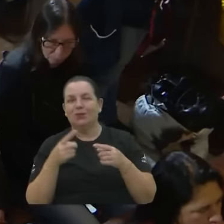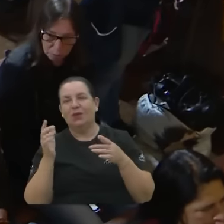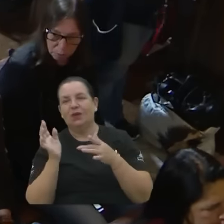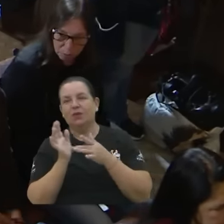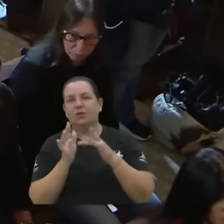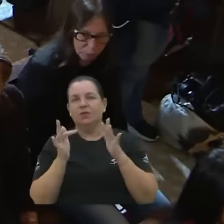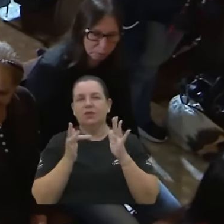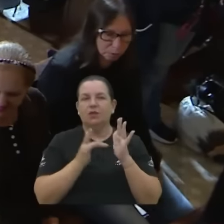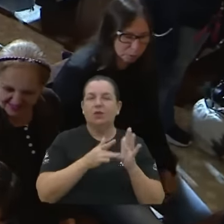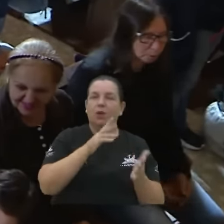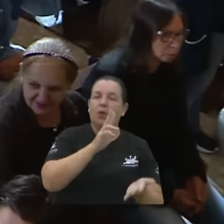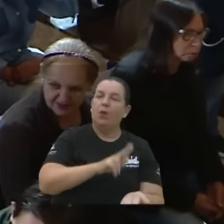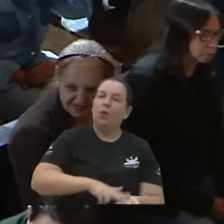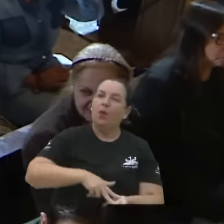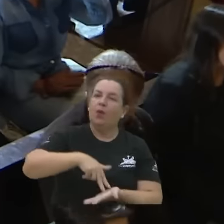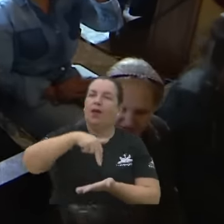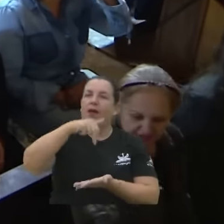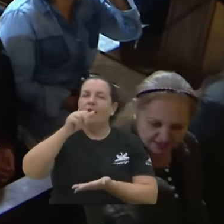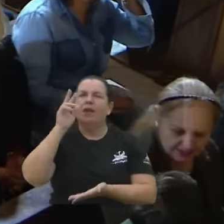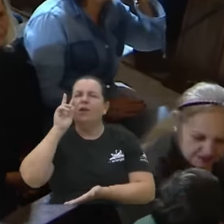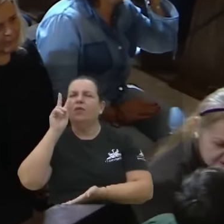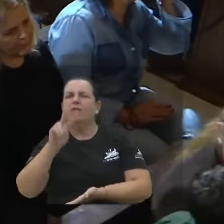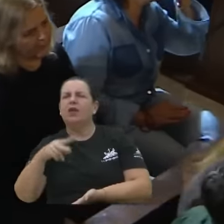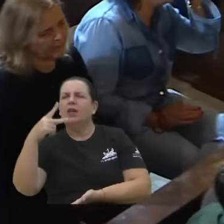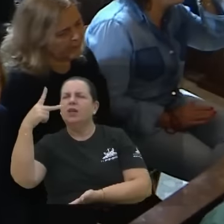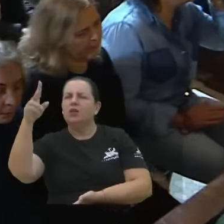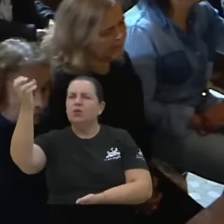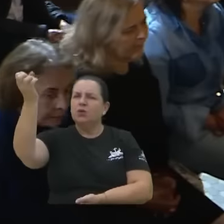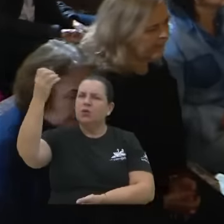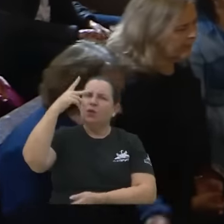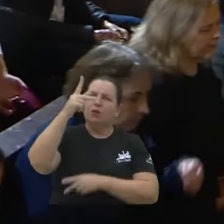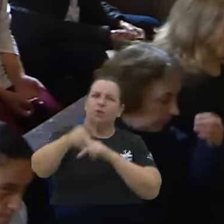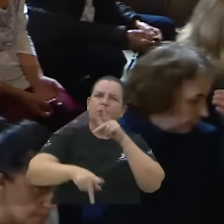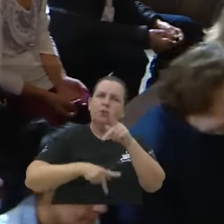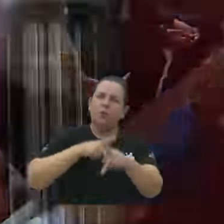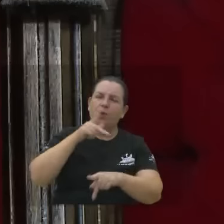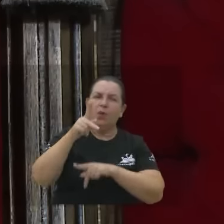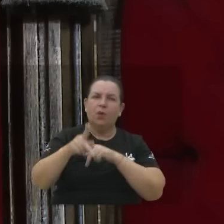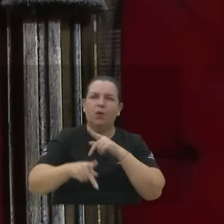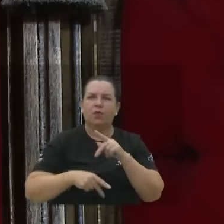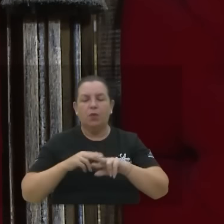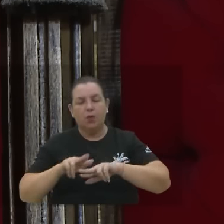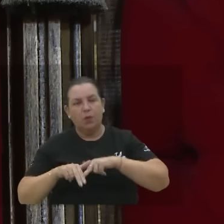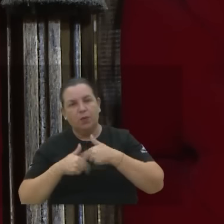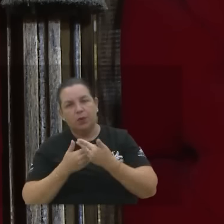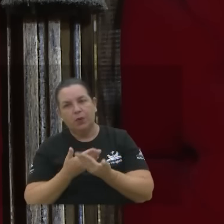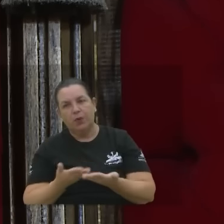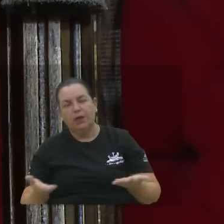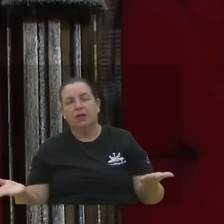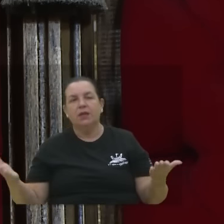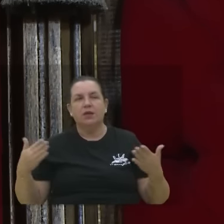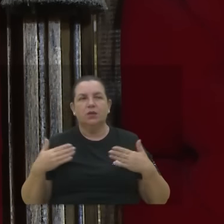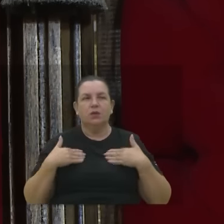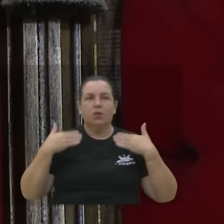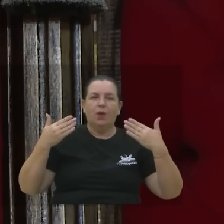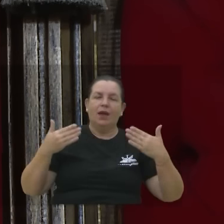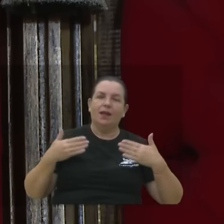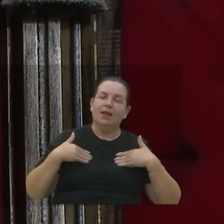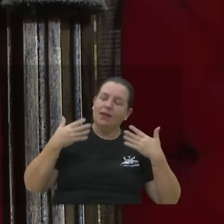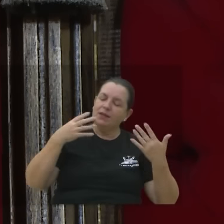Cristo ressuscitou. Eu vejo sua luz no povo, por